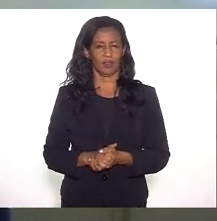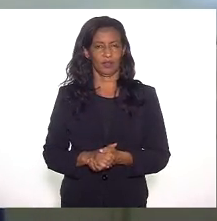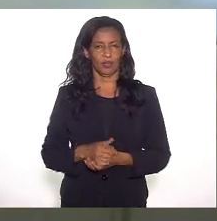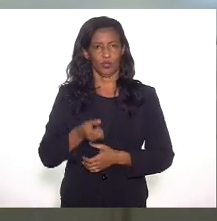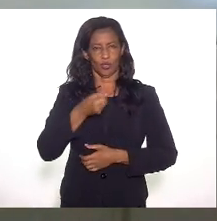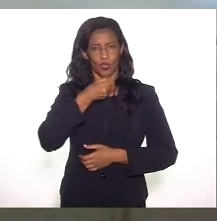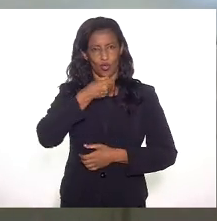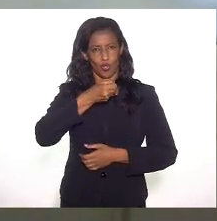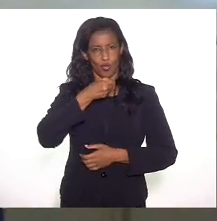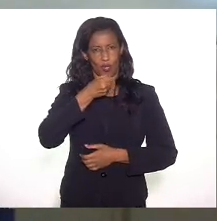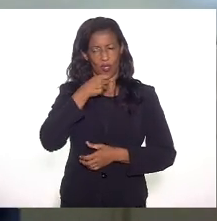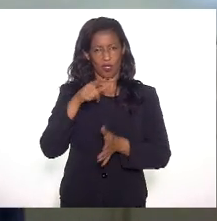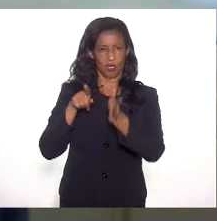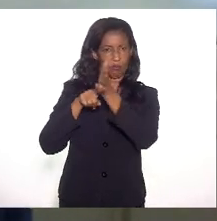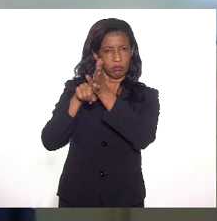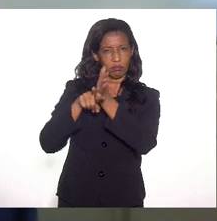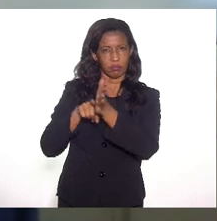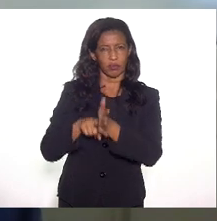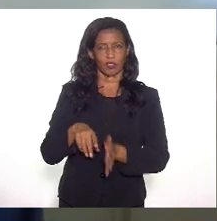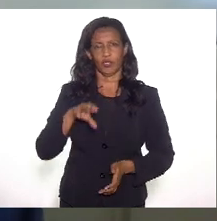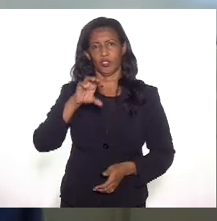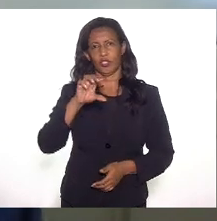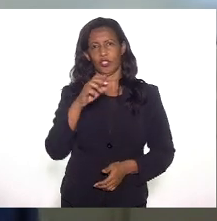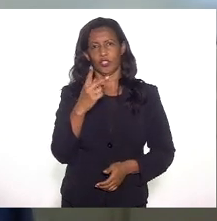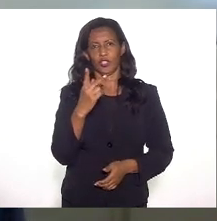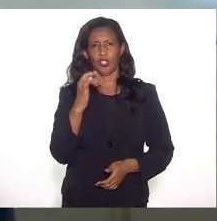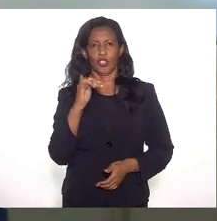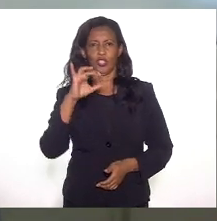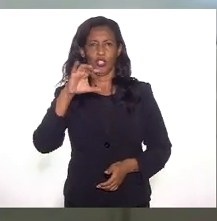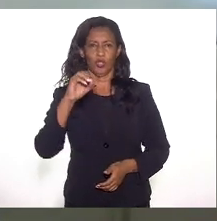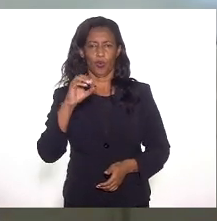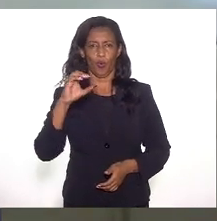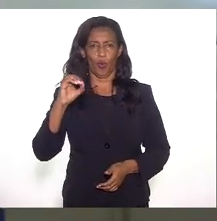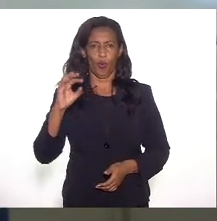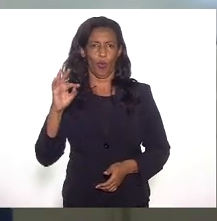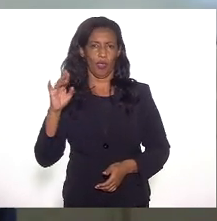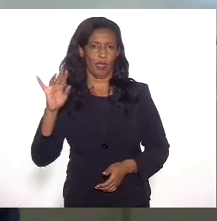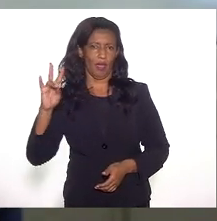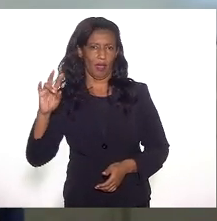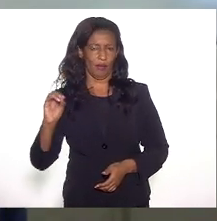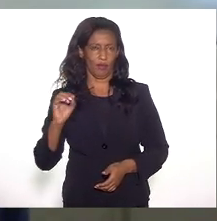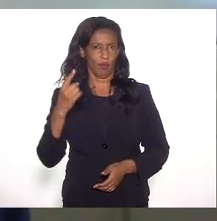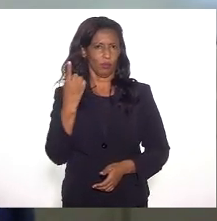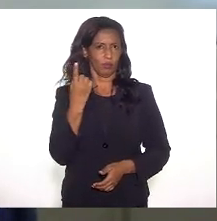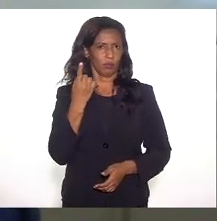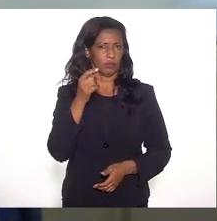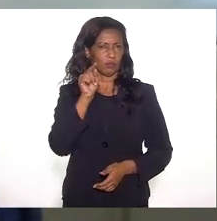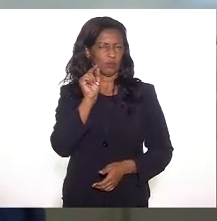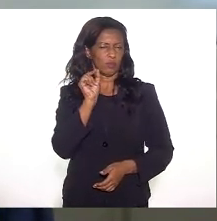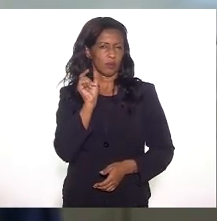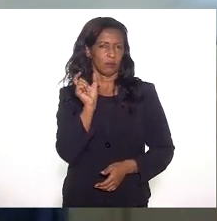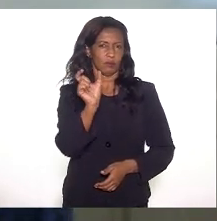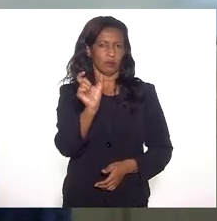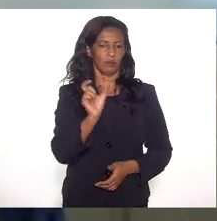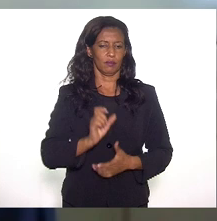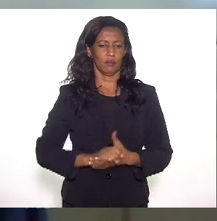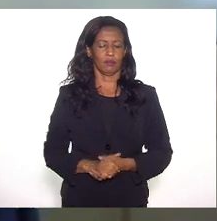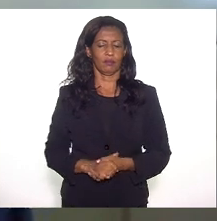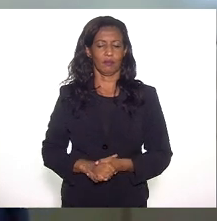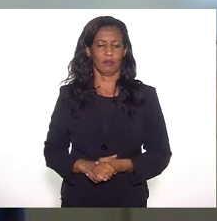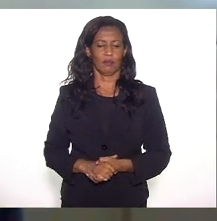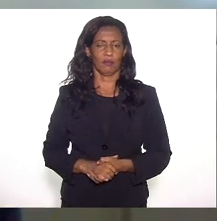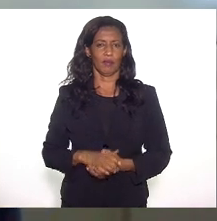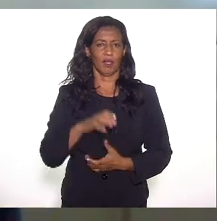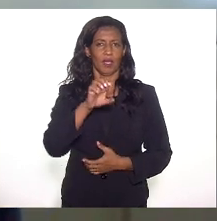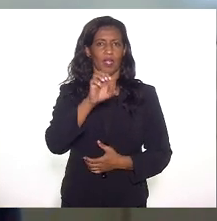jornalista investigativo Chico Otávio com a seguinte chamada: